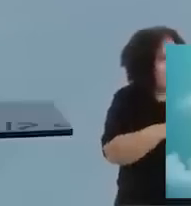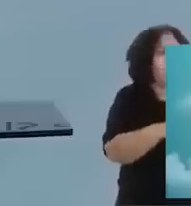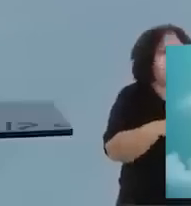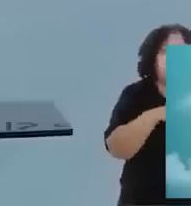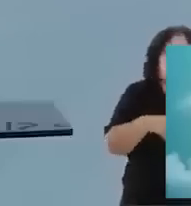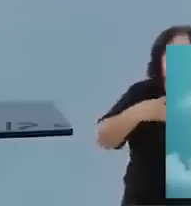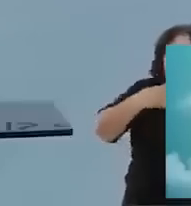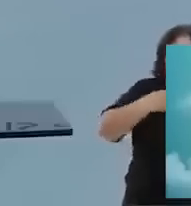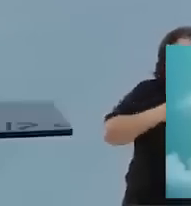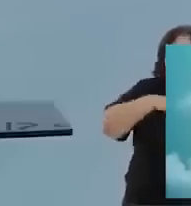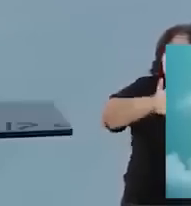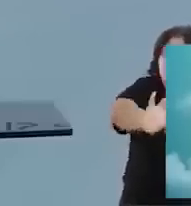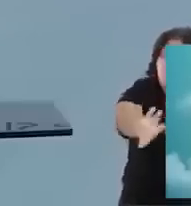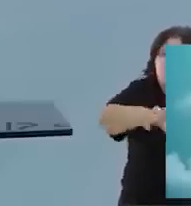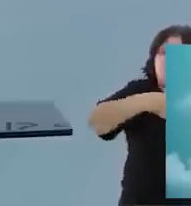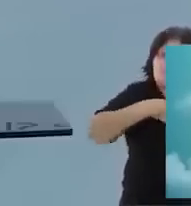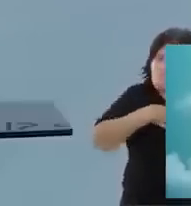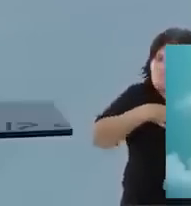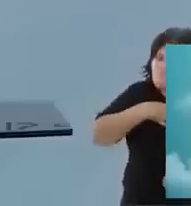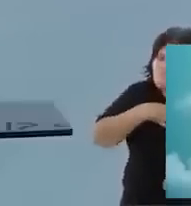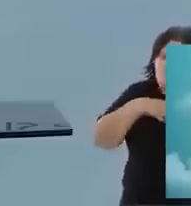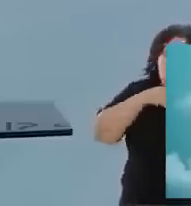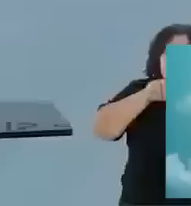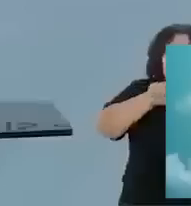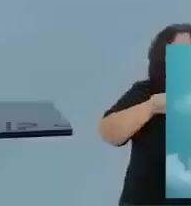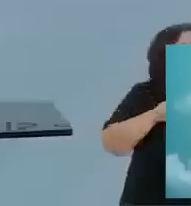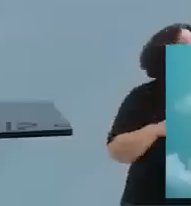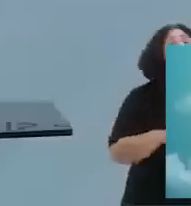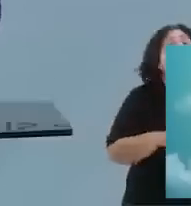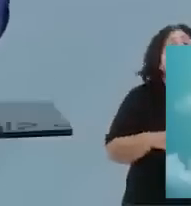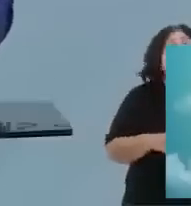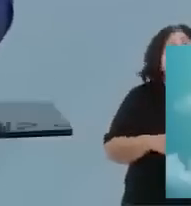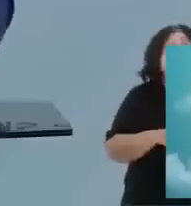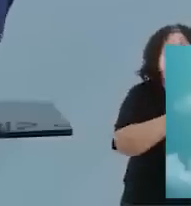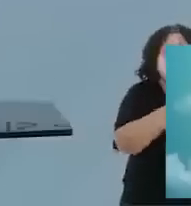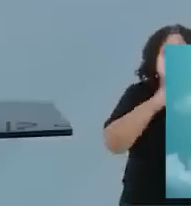aos outros. Capítulo 14, verso 19, olha aí comigo.